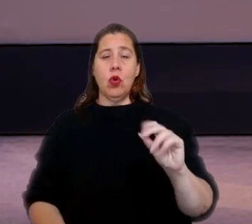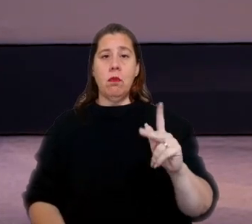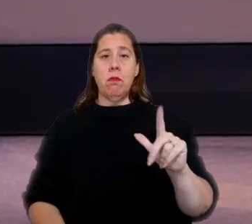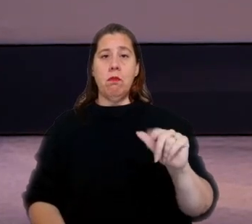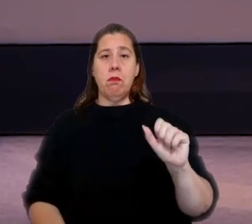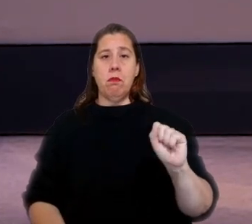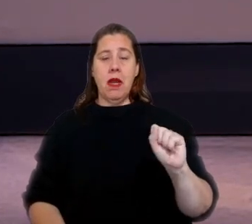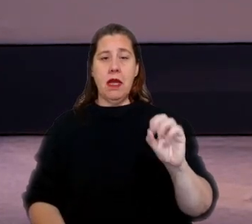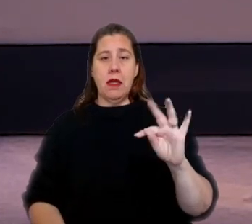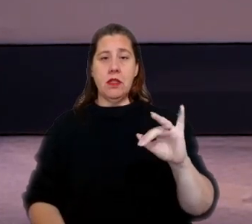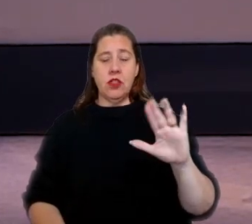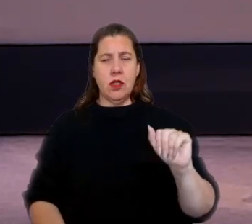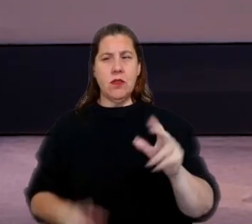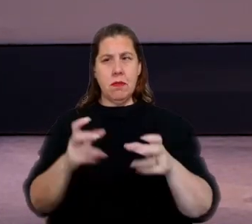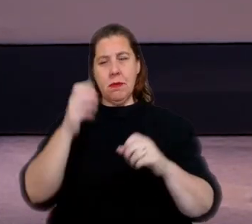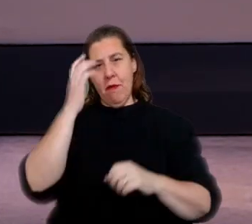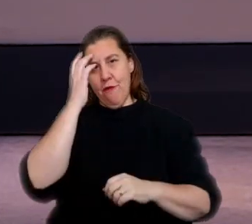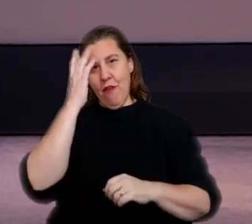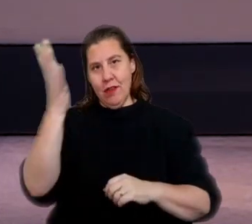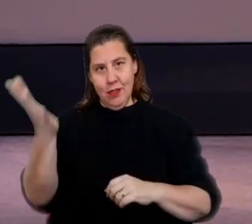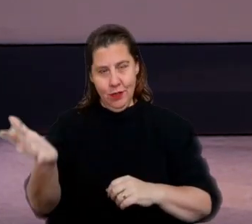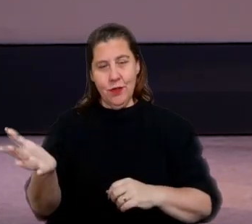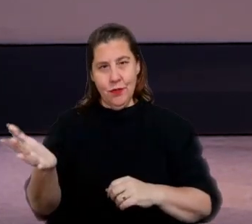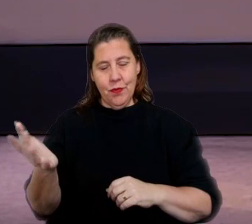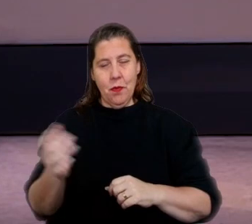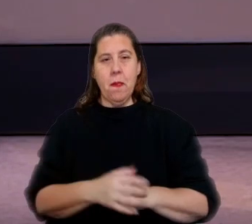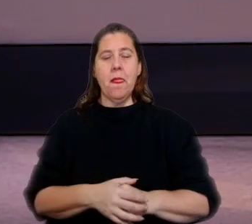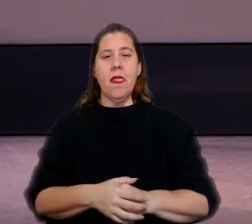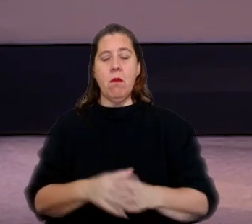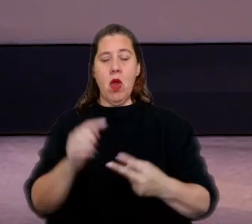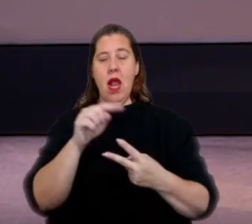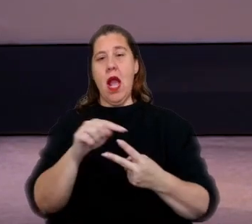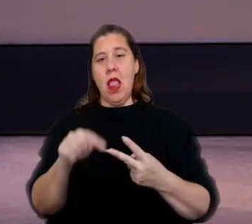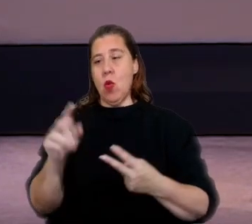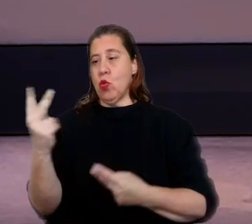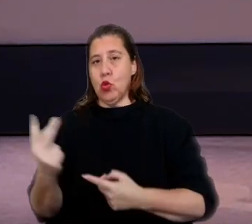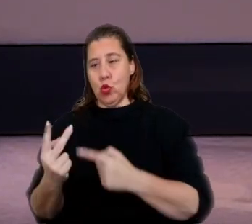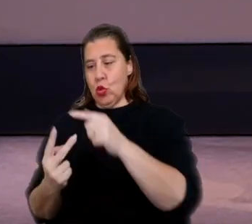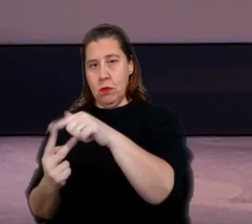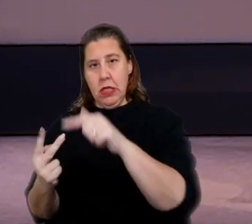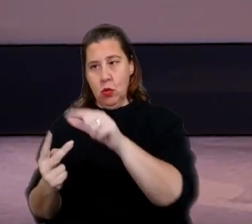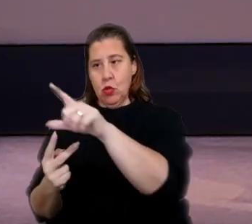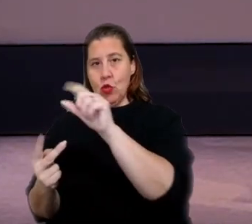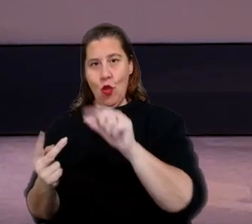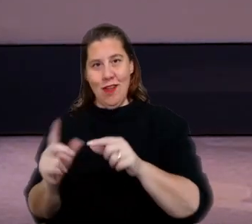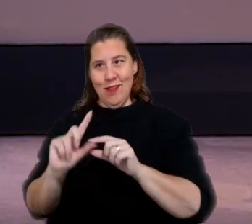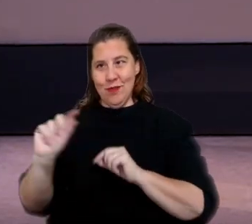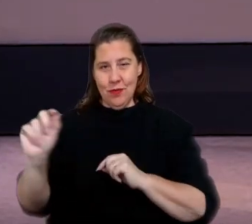vai ver isso muito fácil, que foi como eles, a saída de cada um. Então,